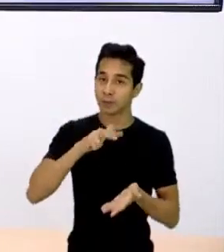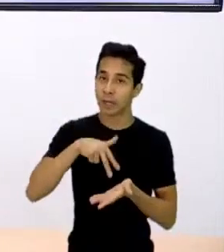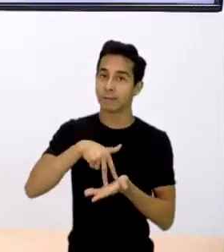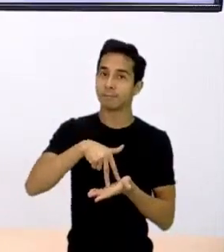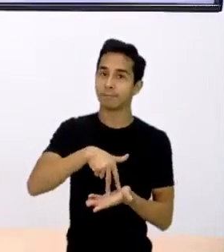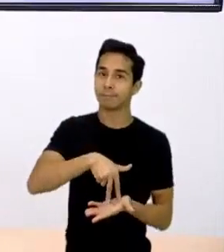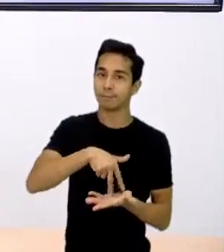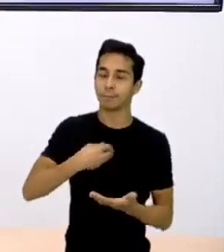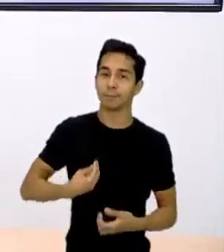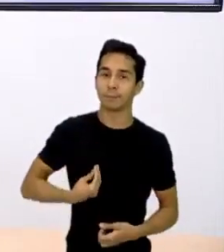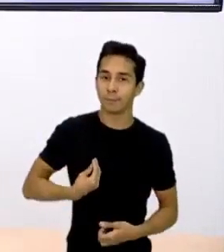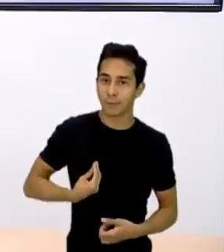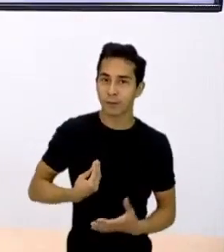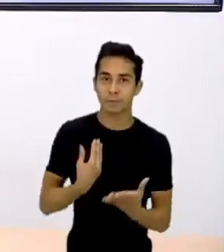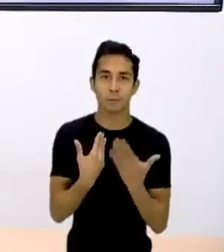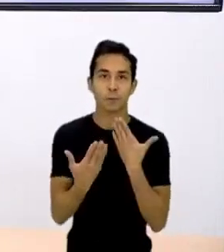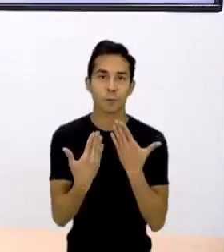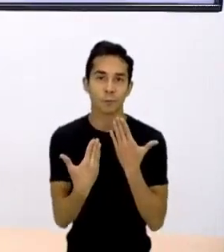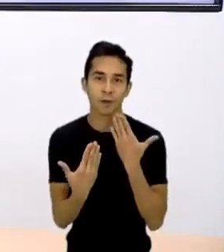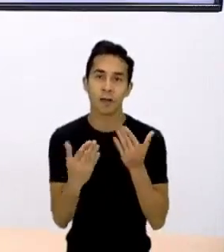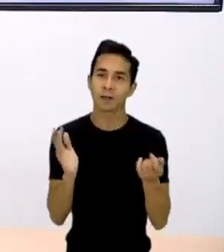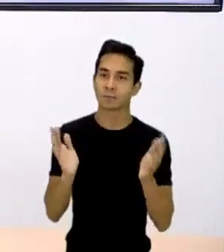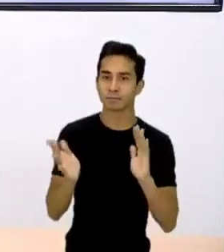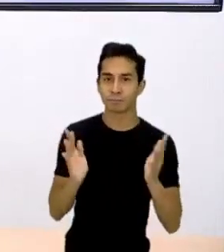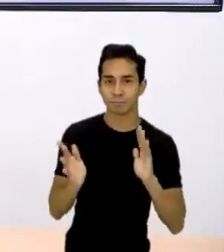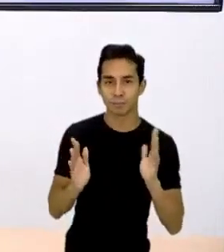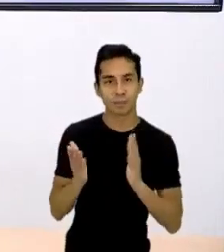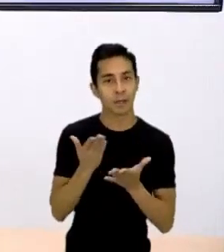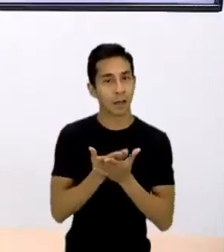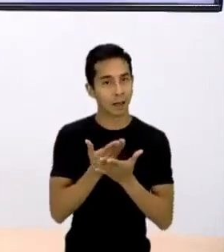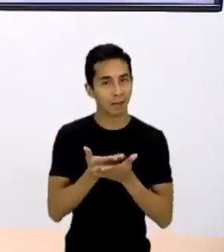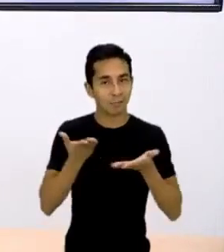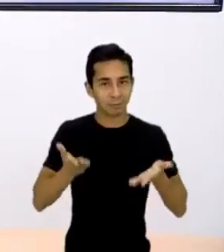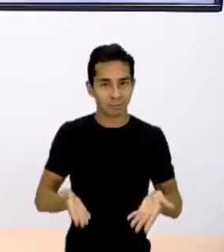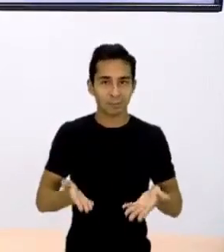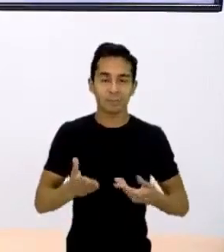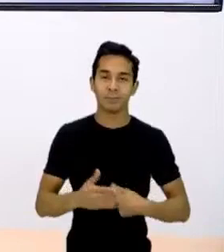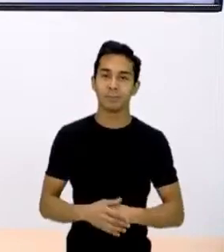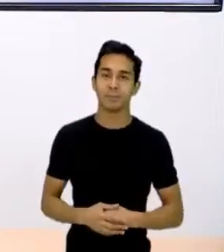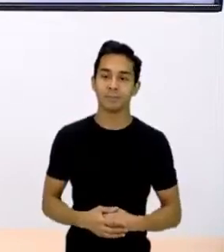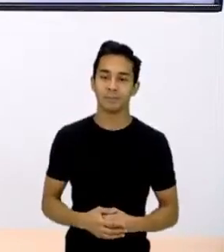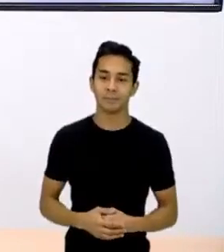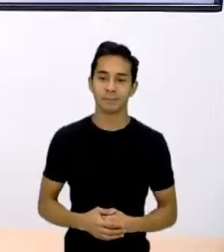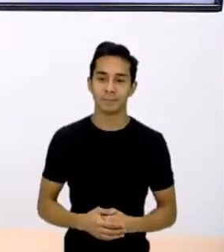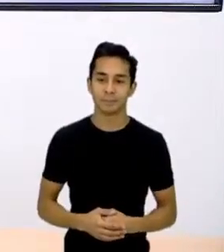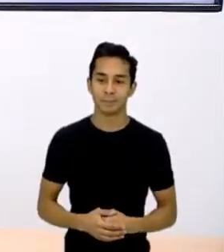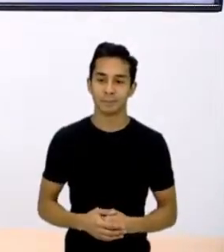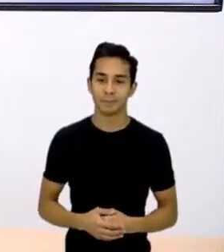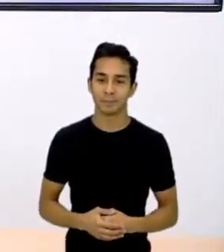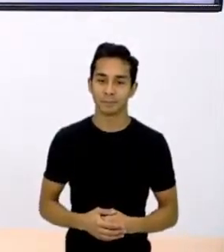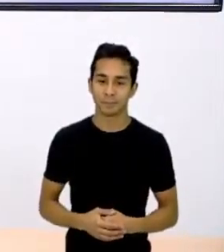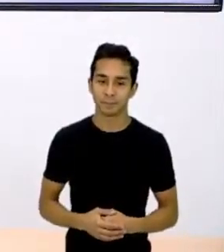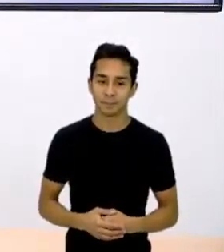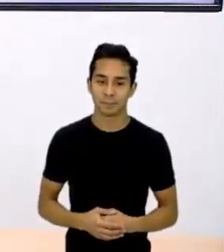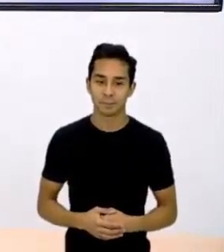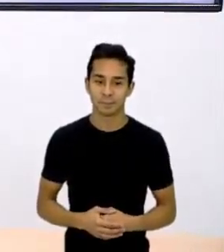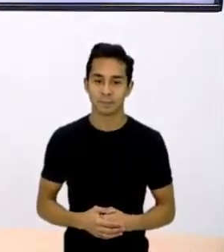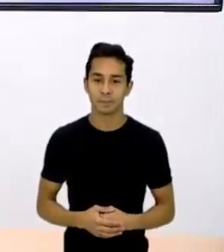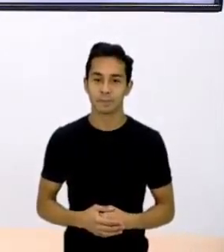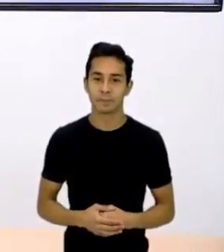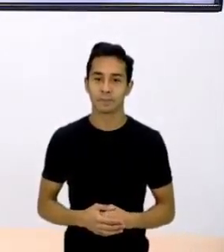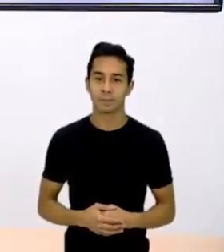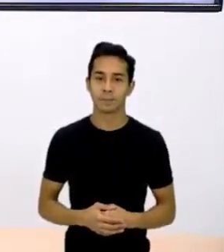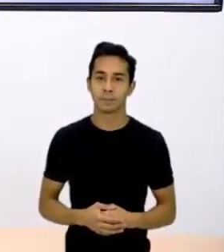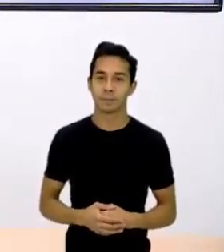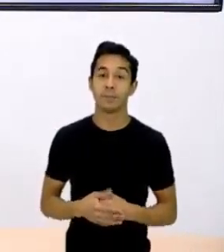Para poder estar conversando com vocês e nessa aula aqui. Bom, então, está chegando o momento justamente da